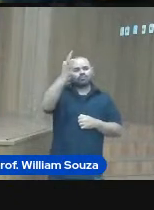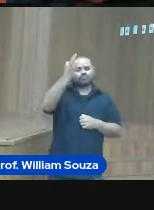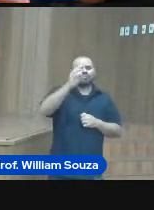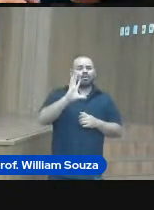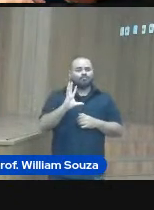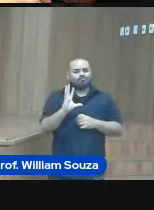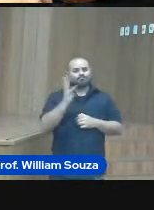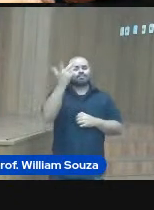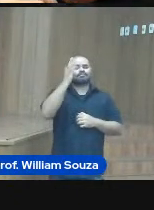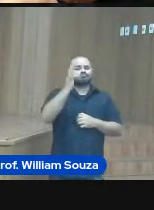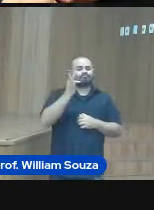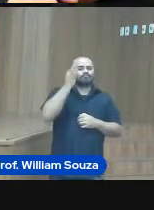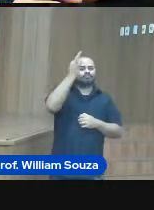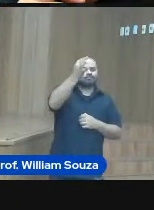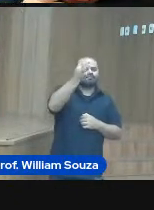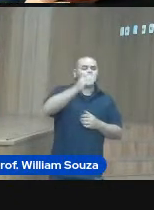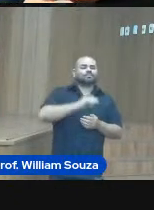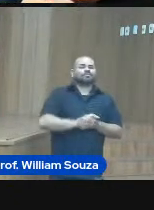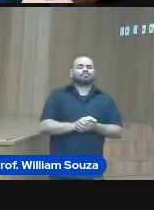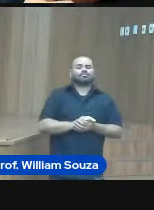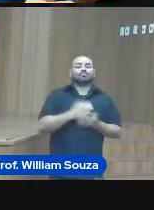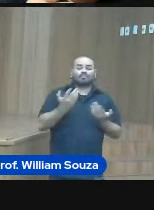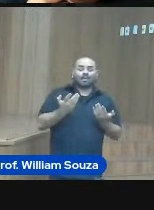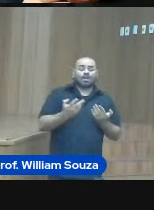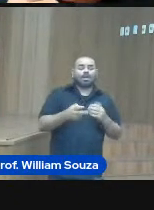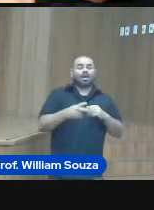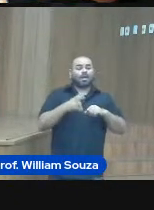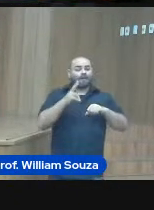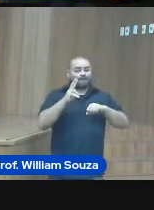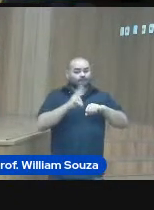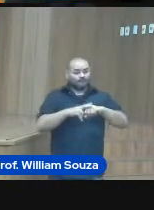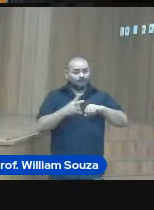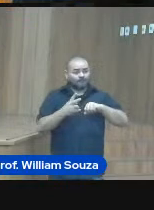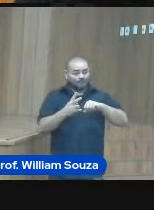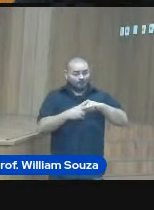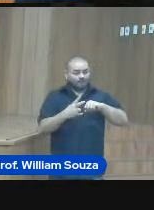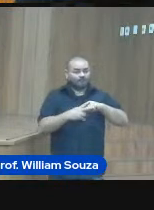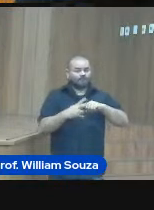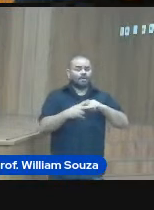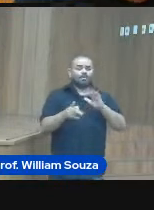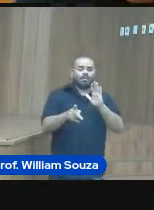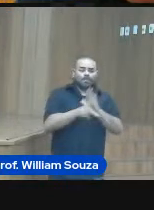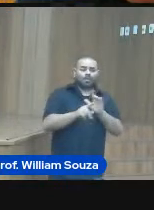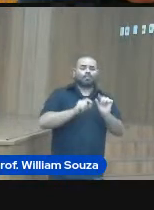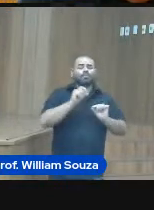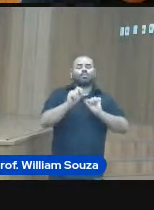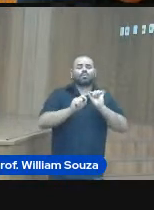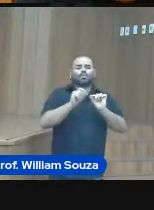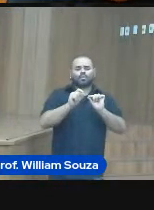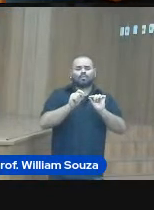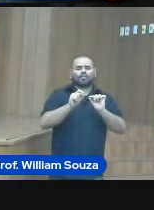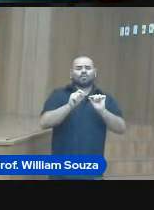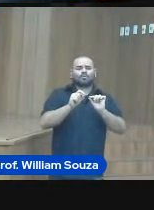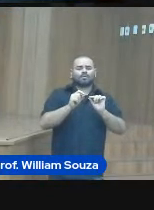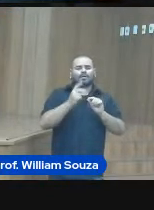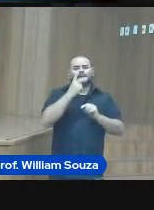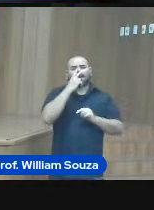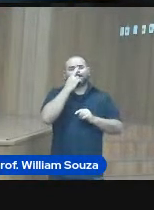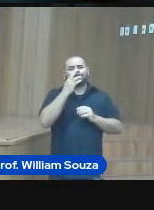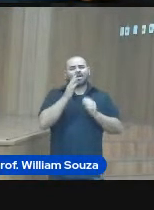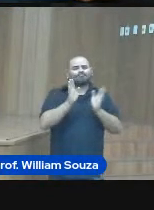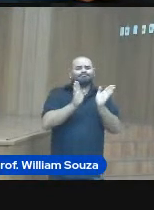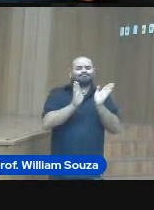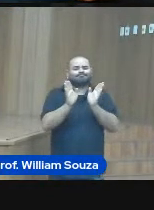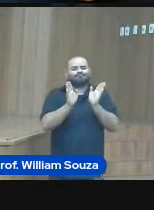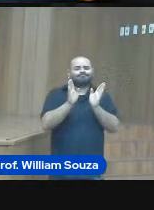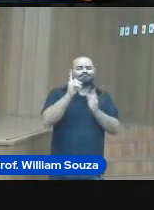aconteceria. Ele é um verbo que é um tempo verbal que expressa incerteza e